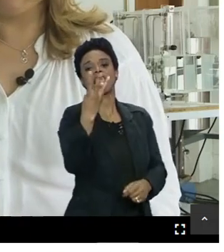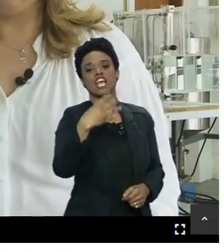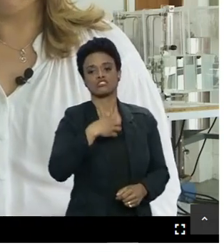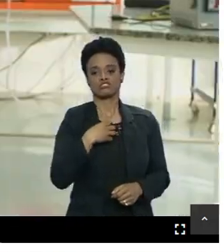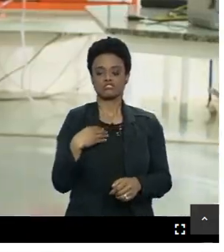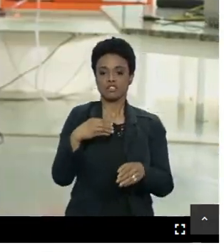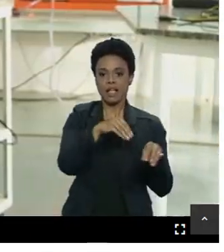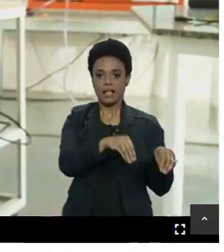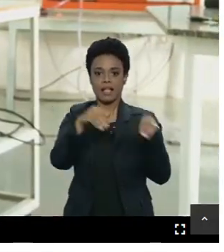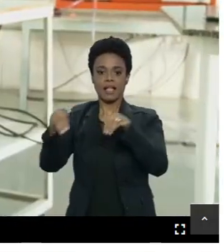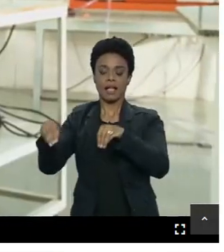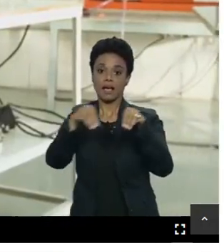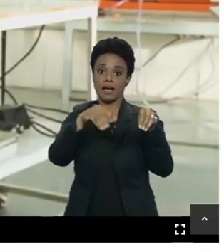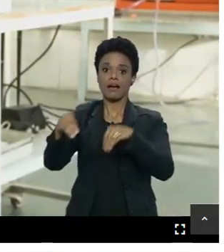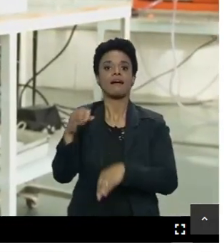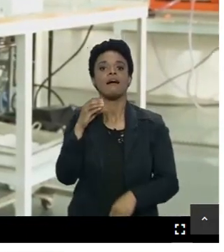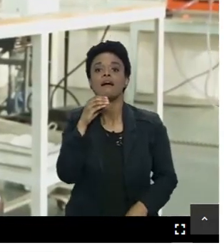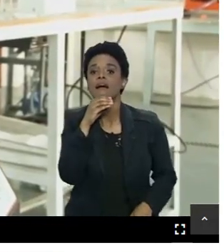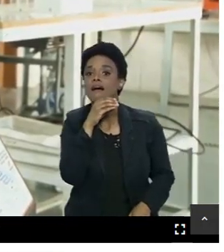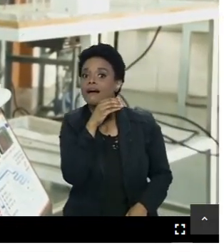calor.